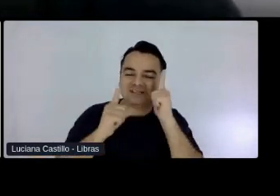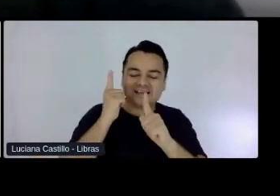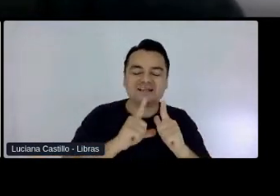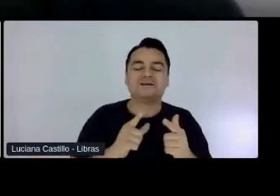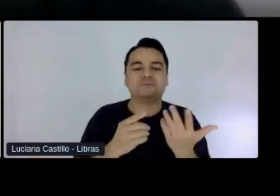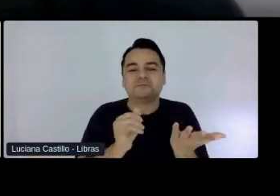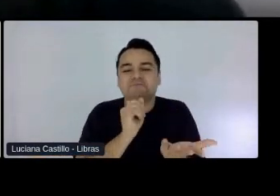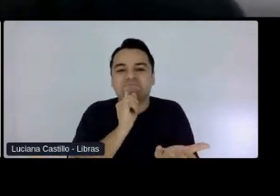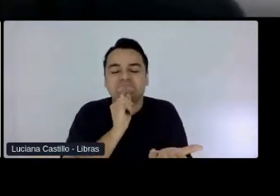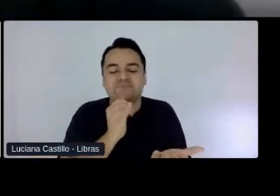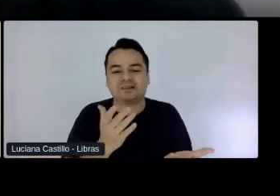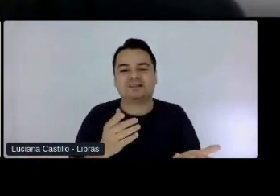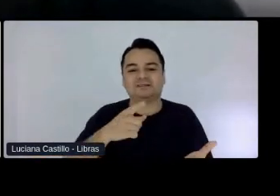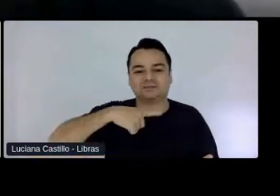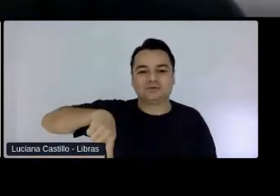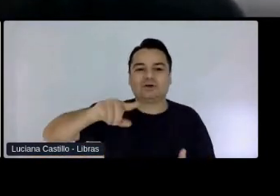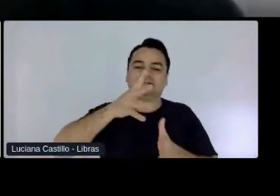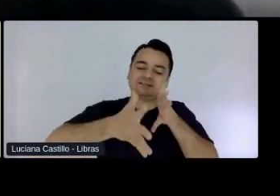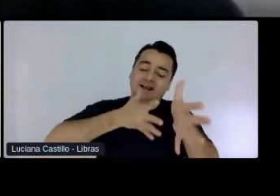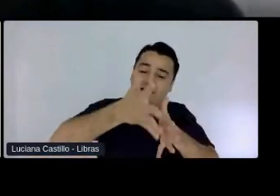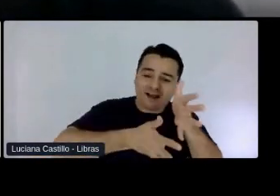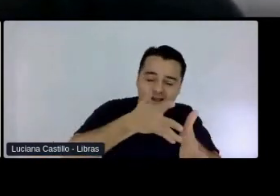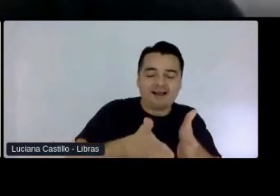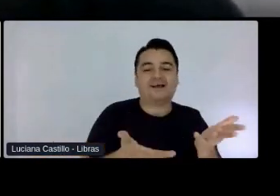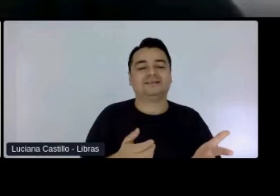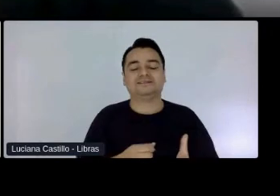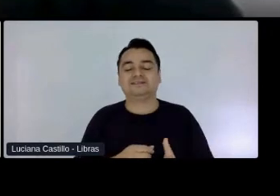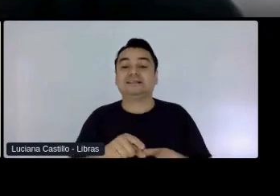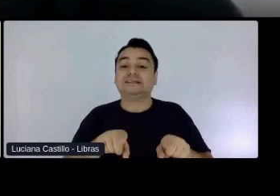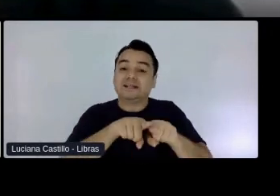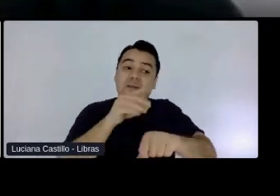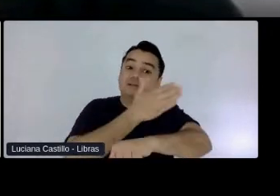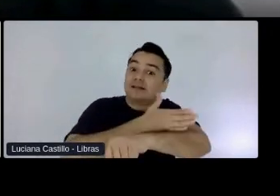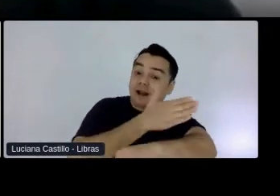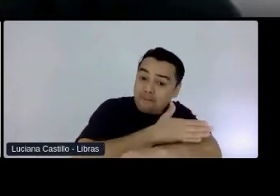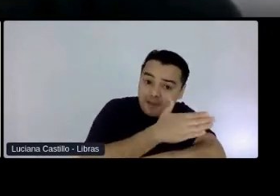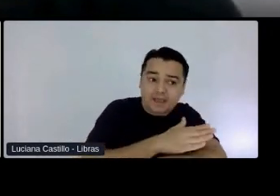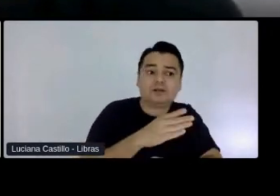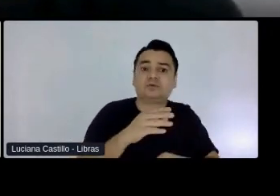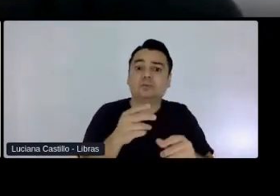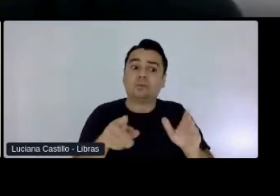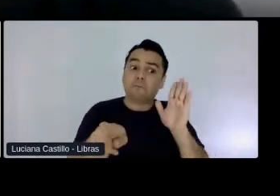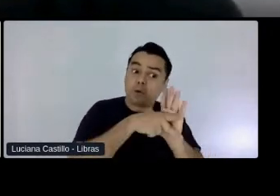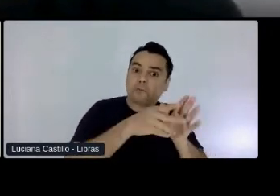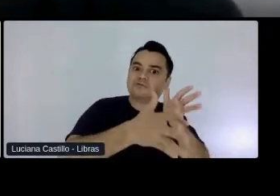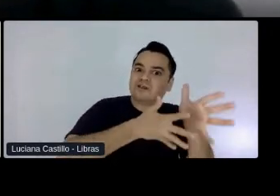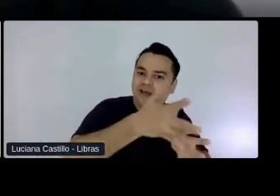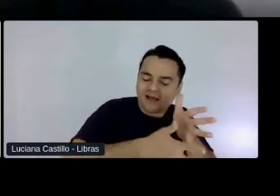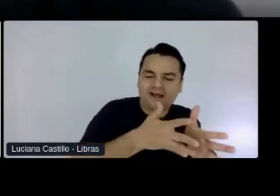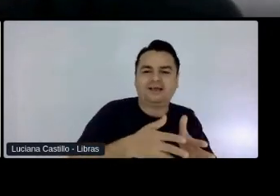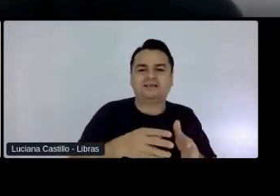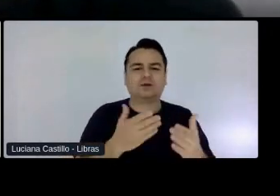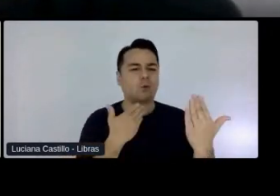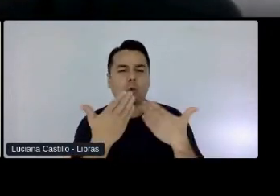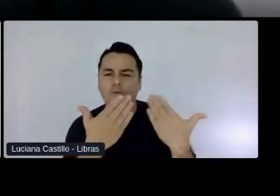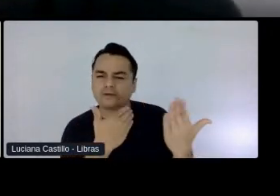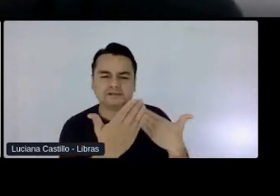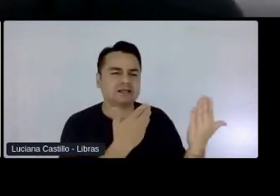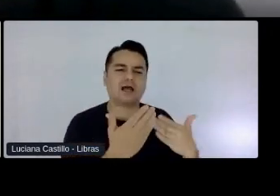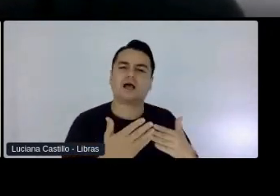como Dojo de Libras, treinamentos também relacionados, e papos sobre